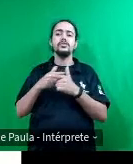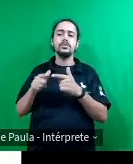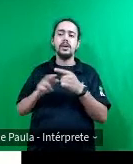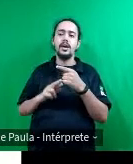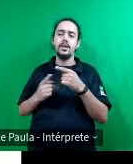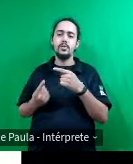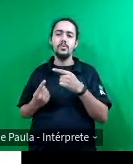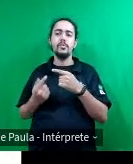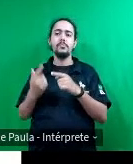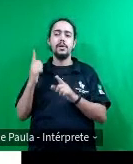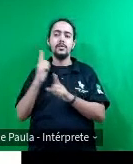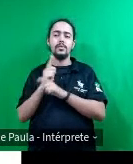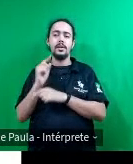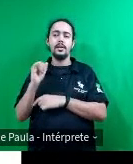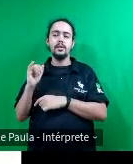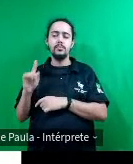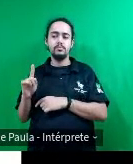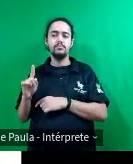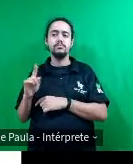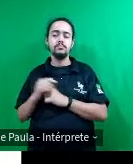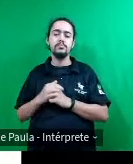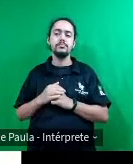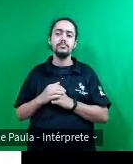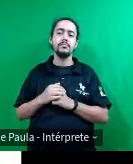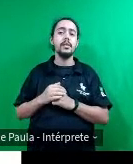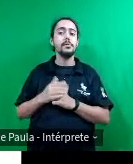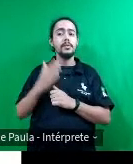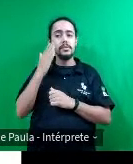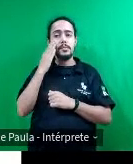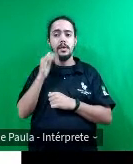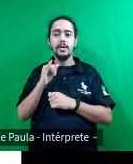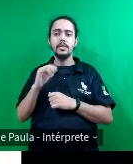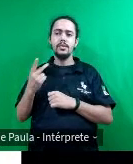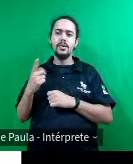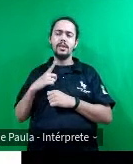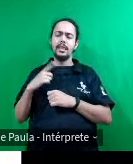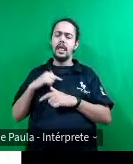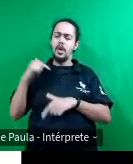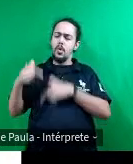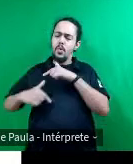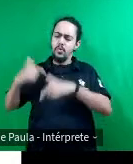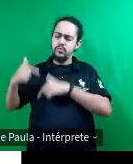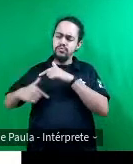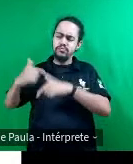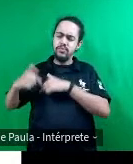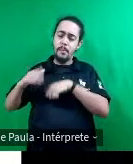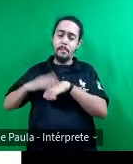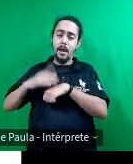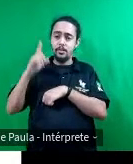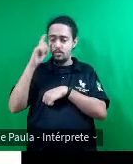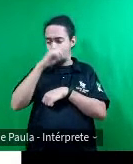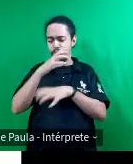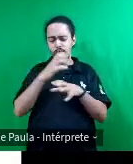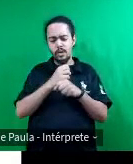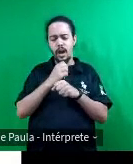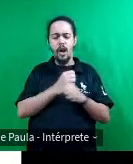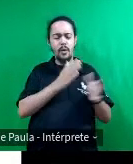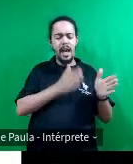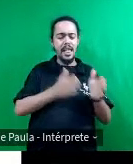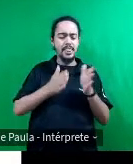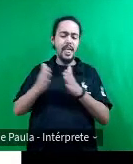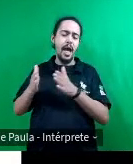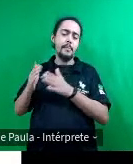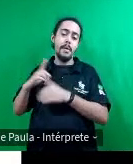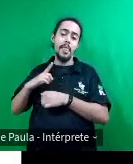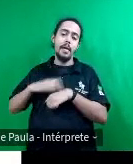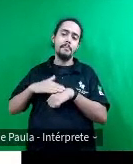I1. Dividir pelo R2 para achar o I2. Dá um número maior de contas. O número de etapas aumenta. Então você